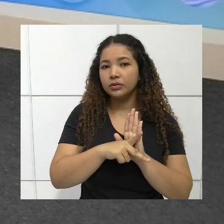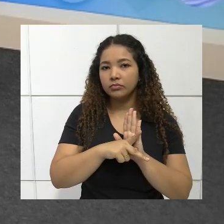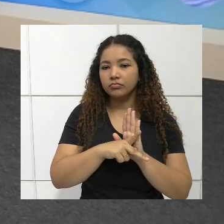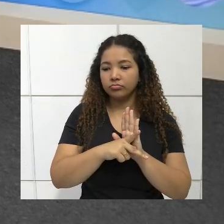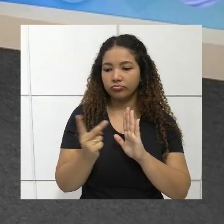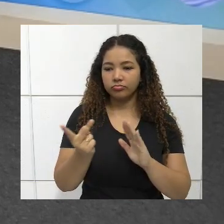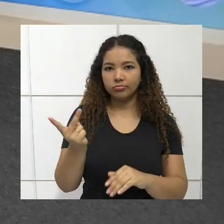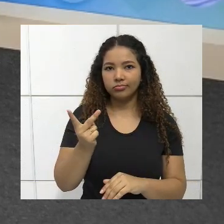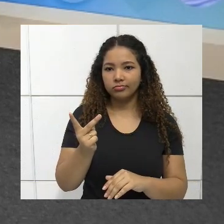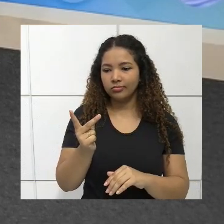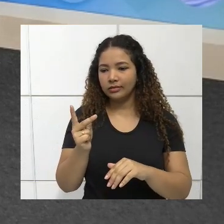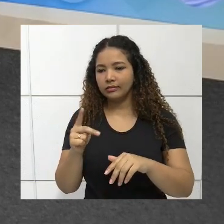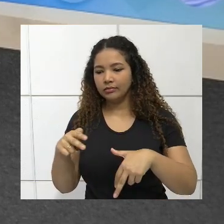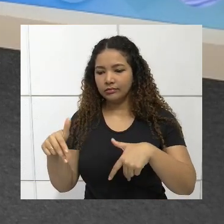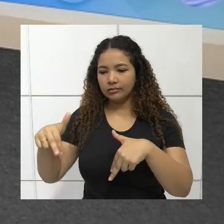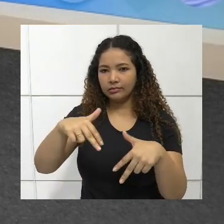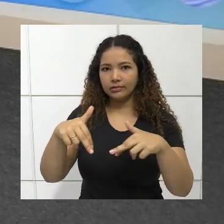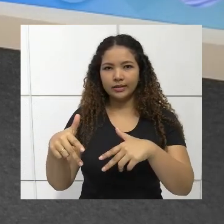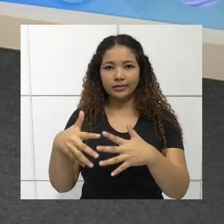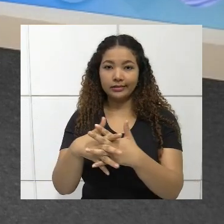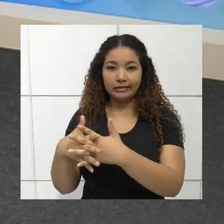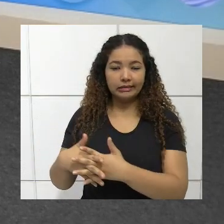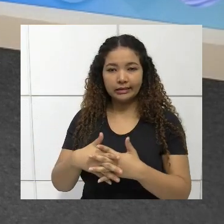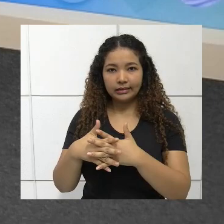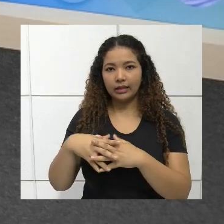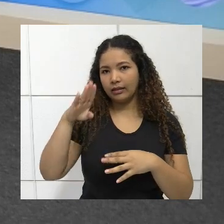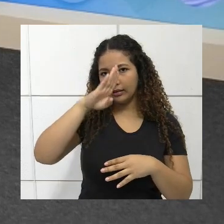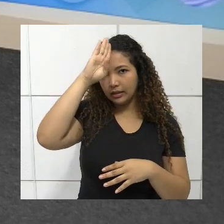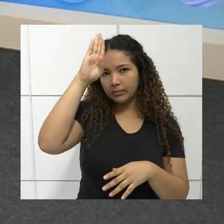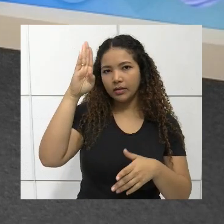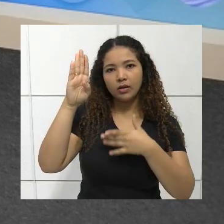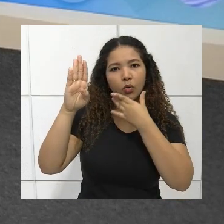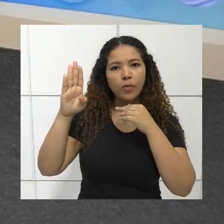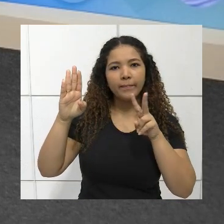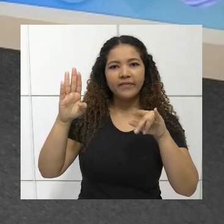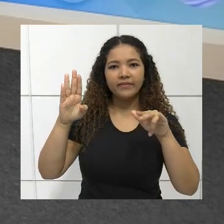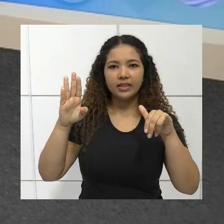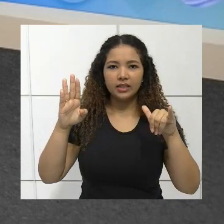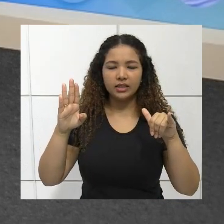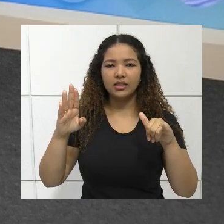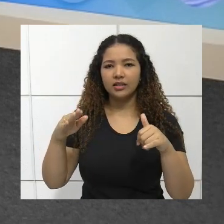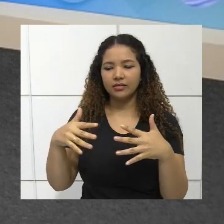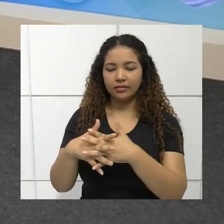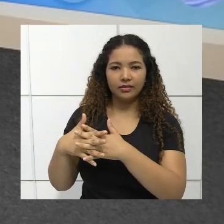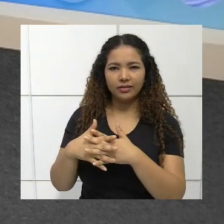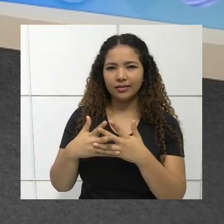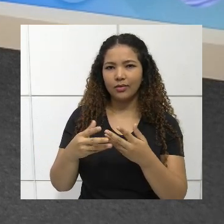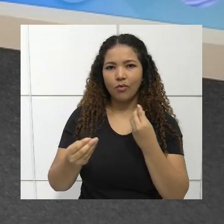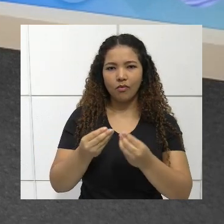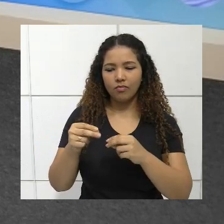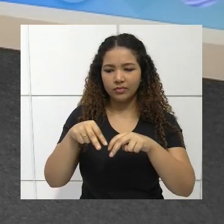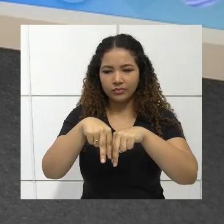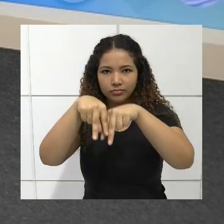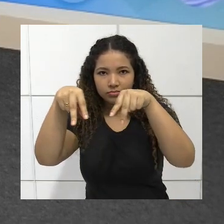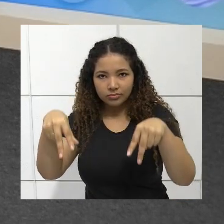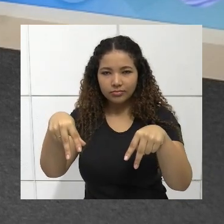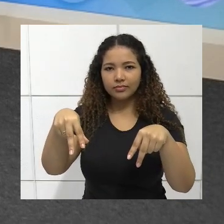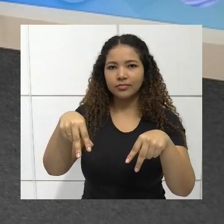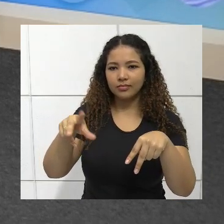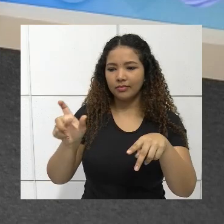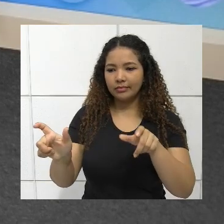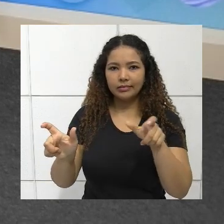se atrapalhavam na frente. E outra coisa, ele armou um esquema que colocou na esquerda, aberto o Vini Júnior, o Neymar também